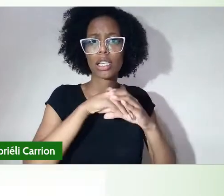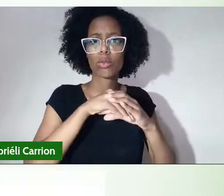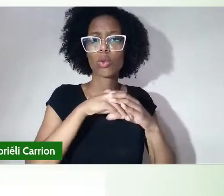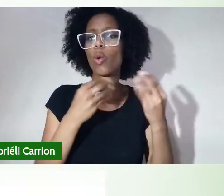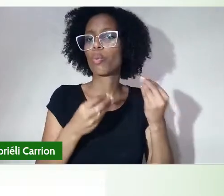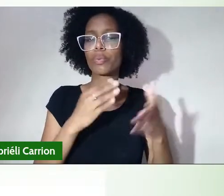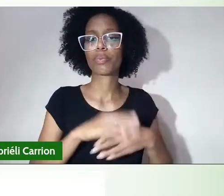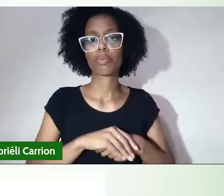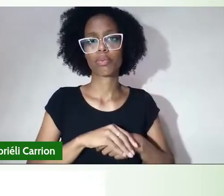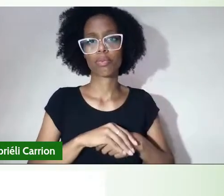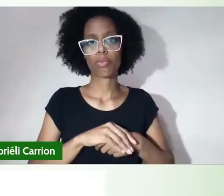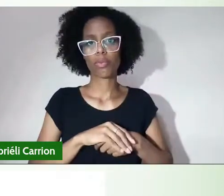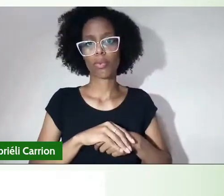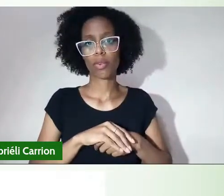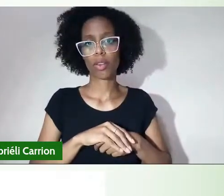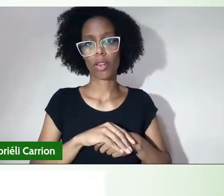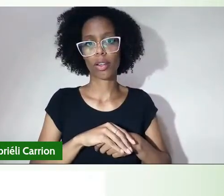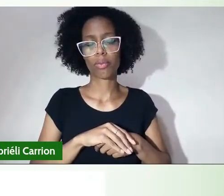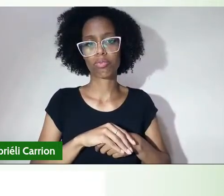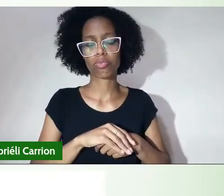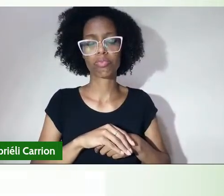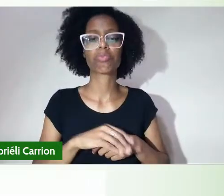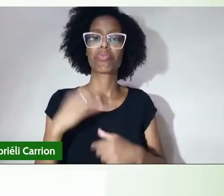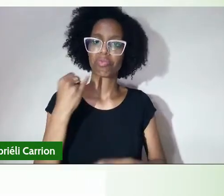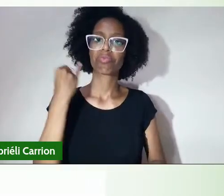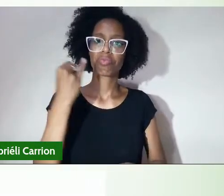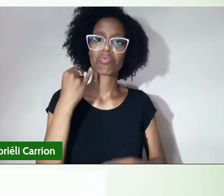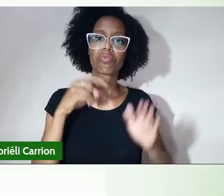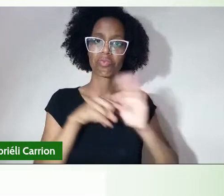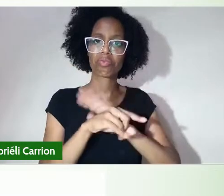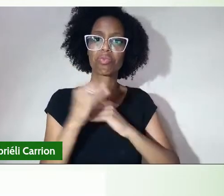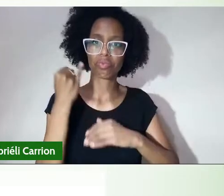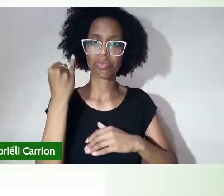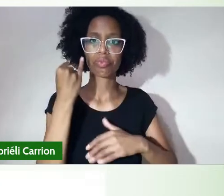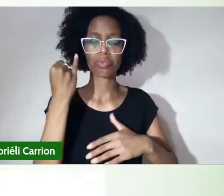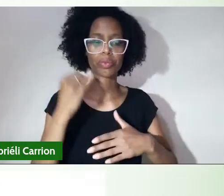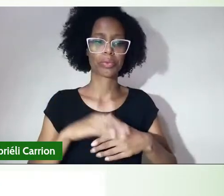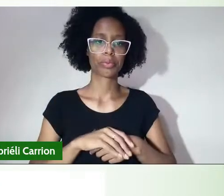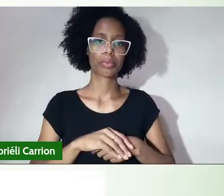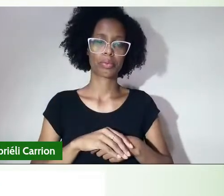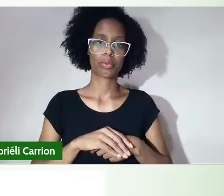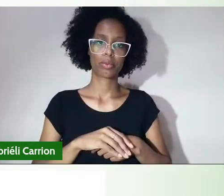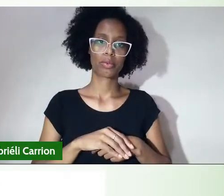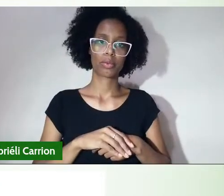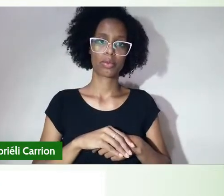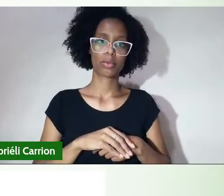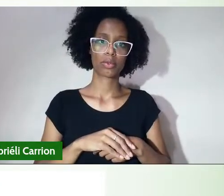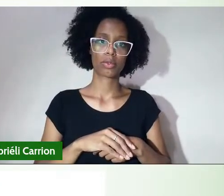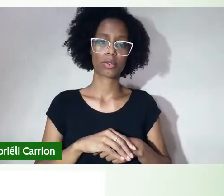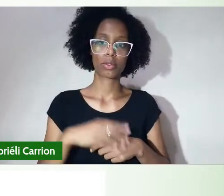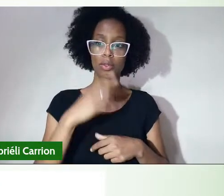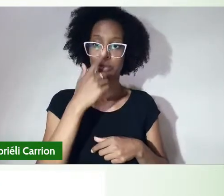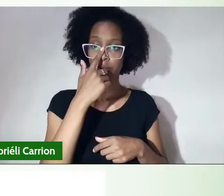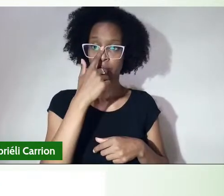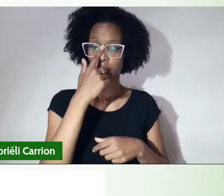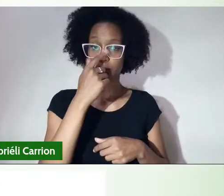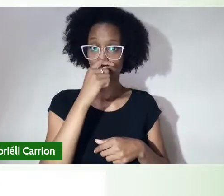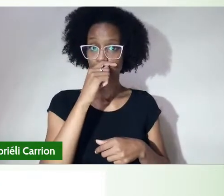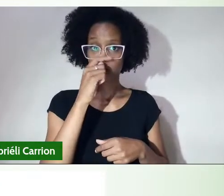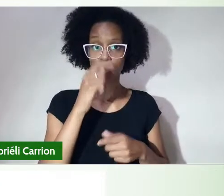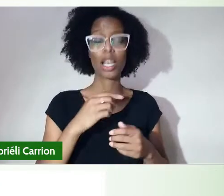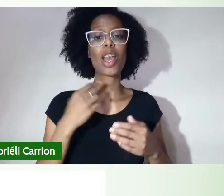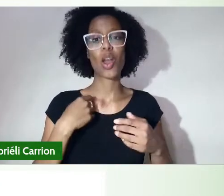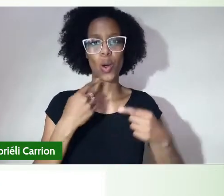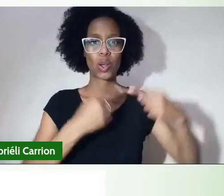Importante pergunta mesmo, Charles. Eu discuto muito assim, em sala de aula, gosto muito